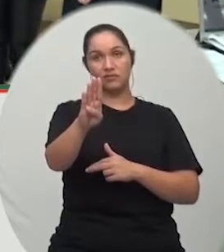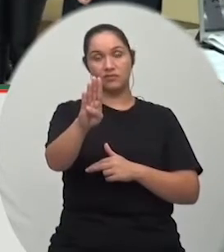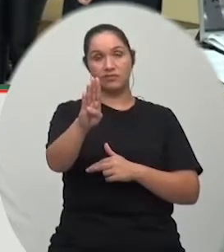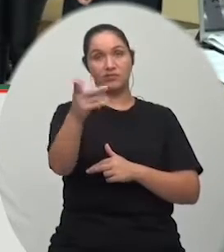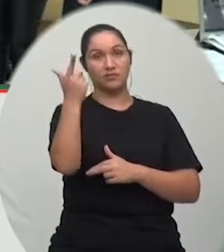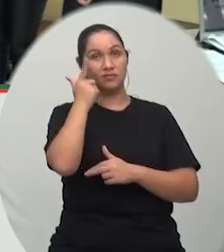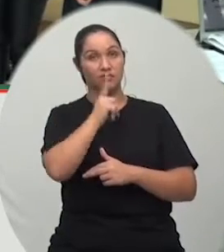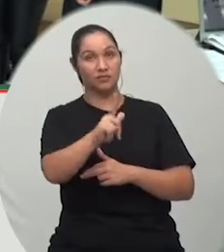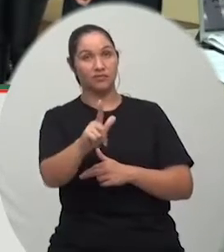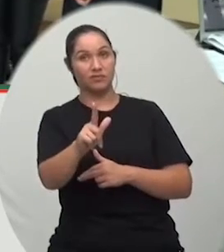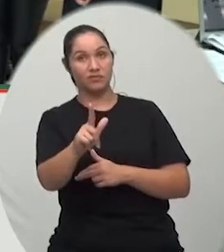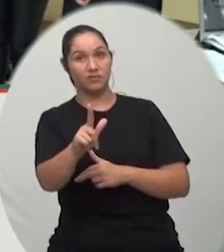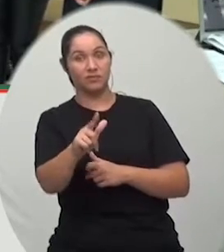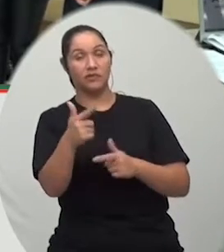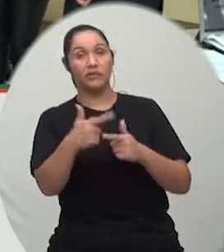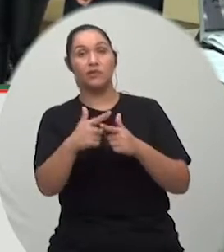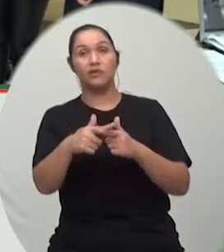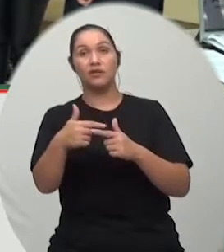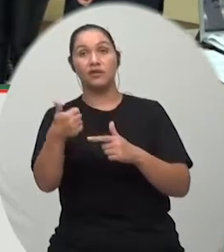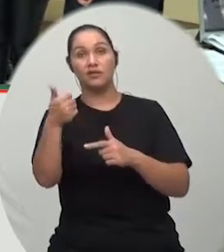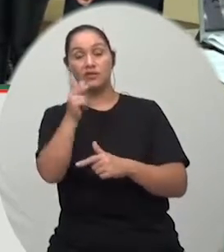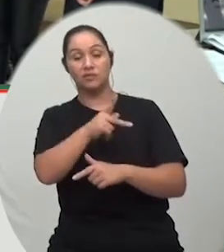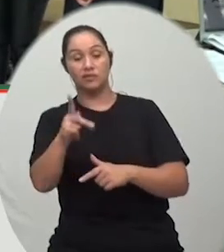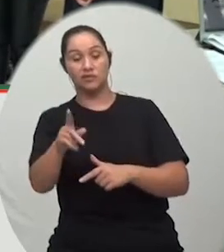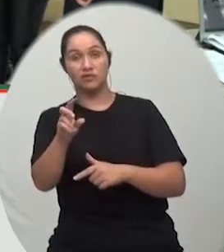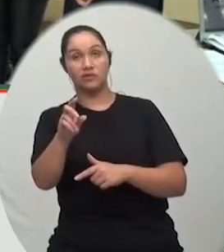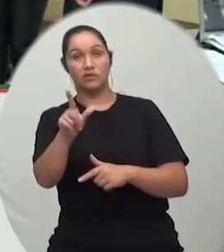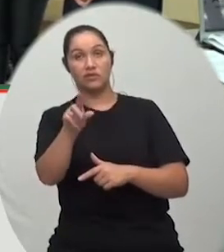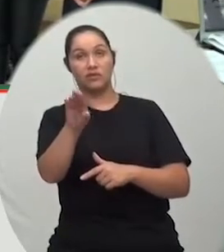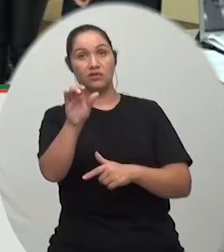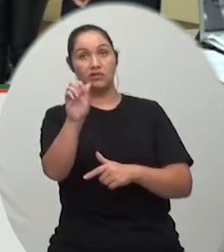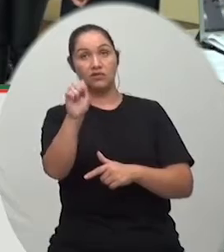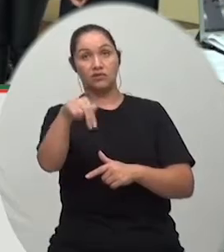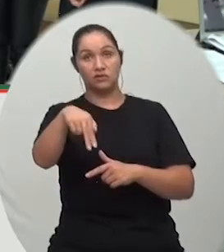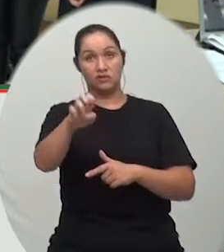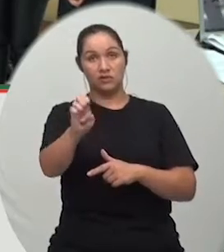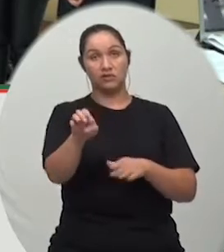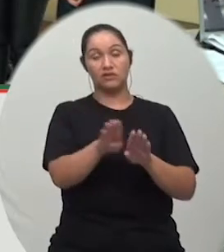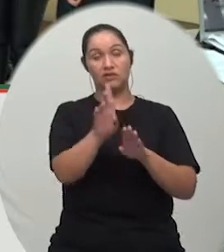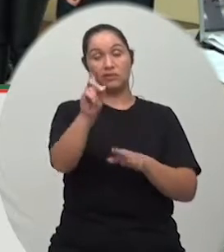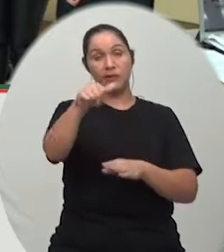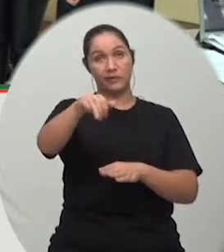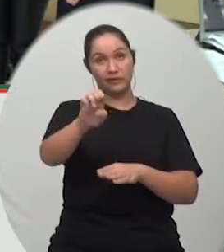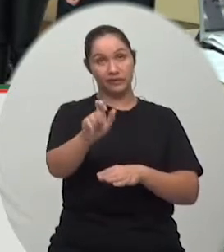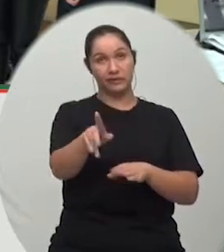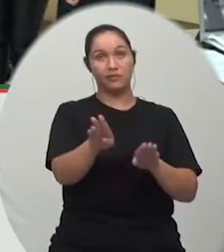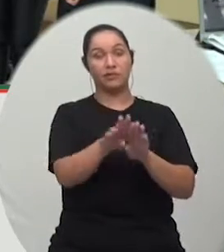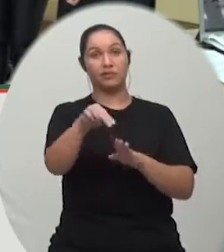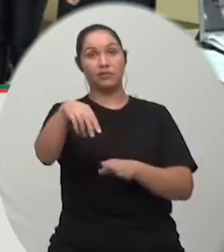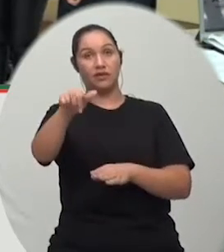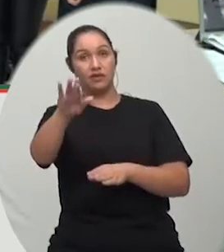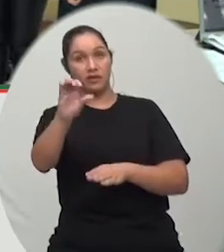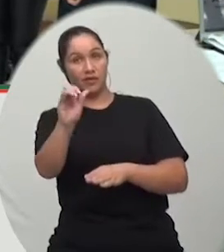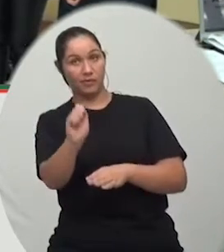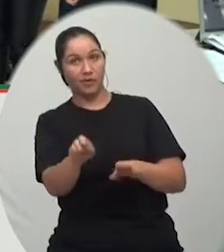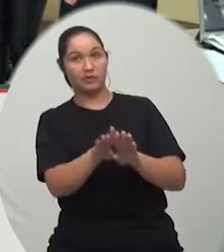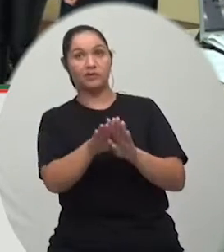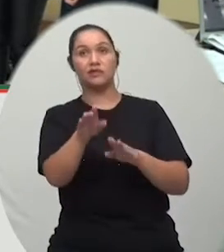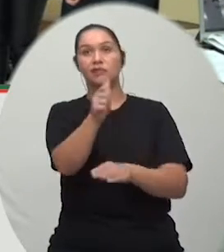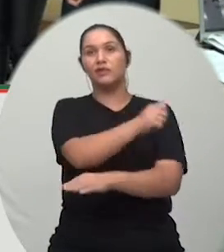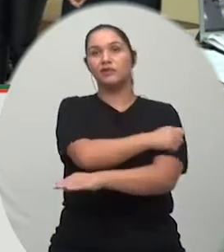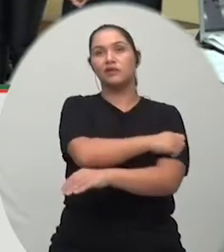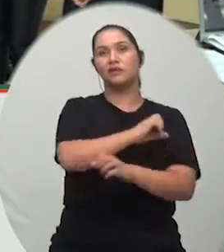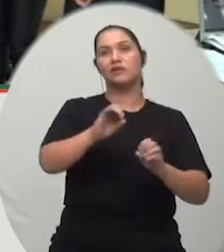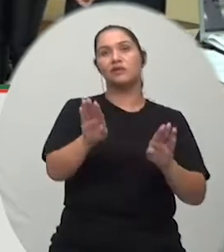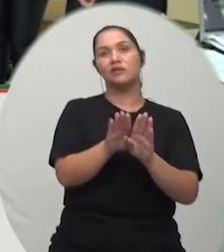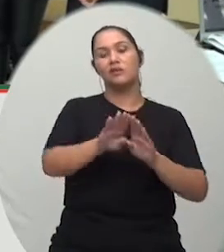com a reitoria da UNESC, professor Alexandre Sereta, professor Daniel, a Márcia Piazza, minha adjunta, os estudantes aqui representados e o